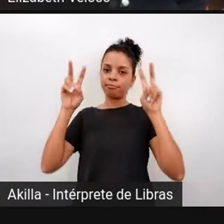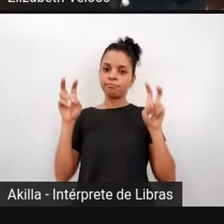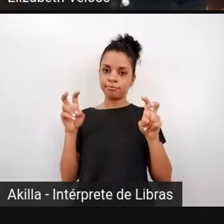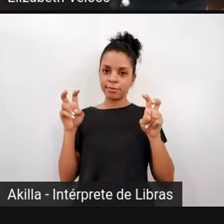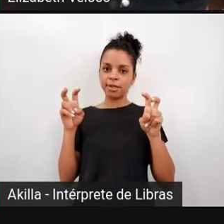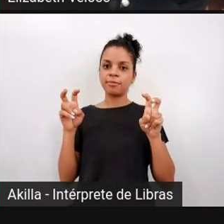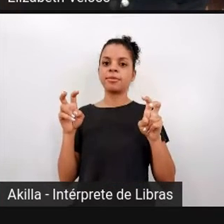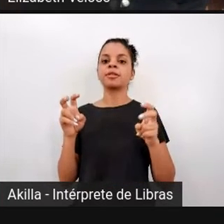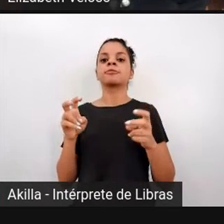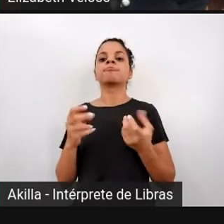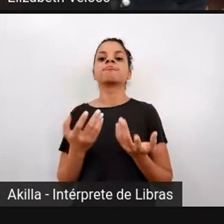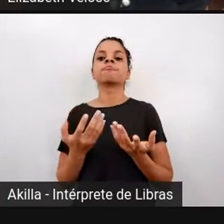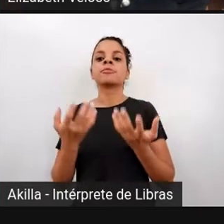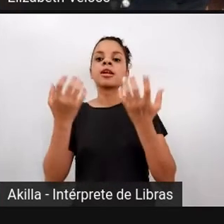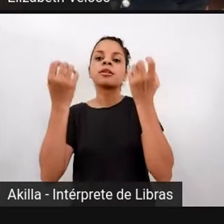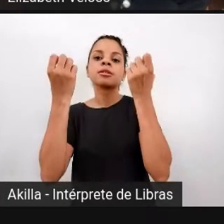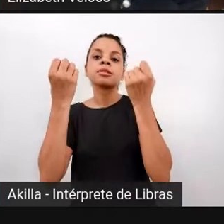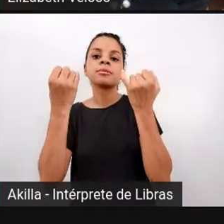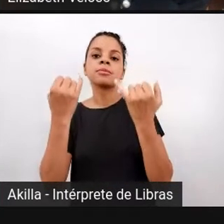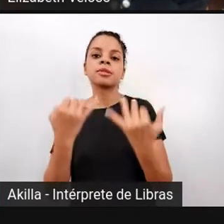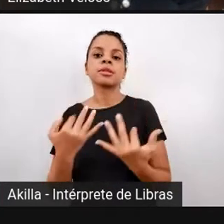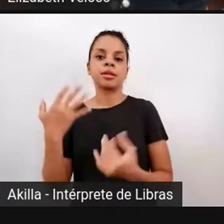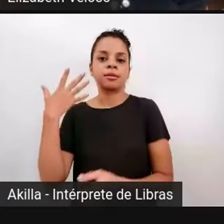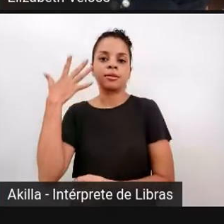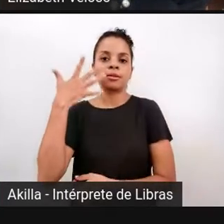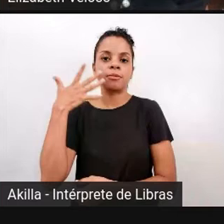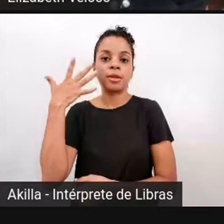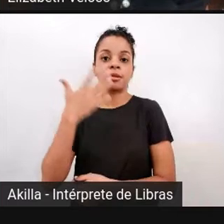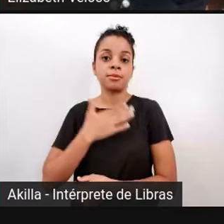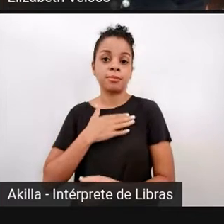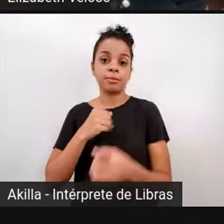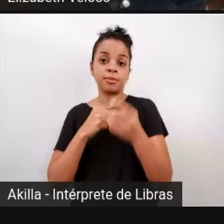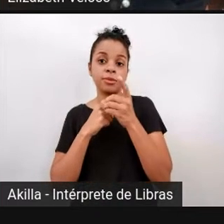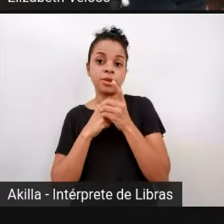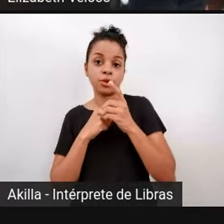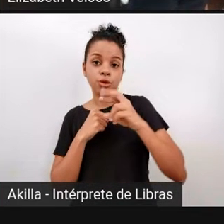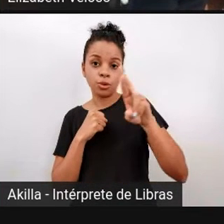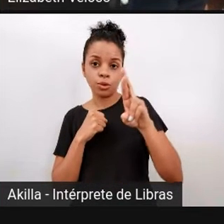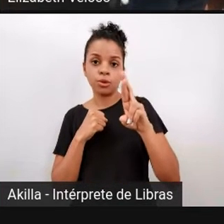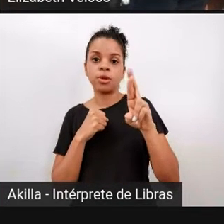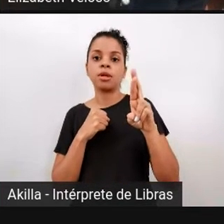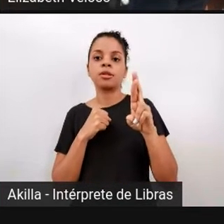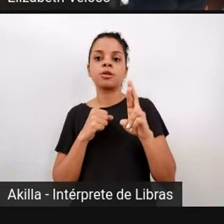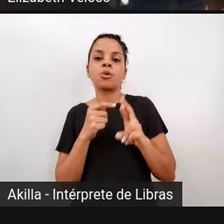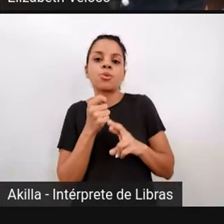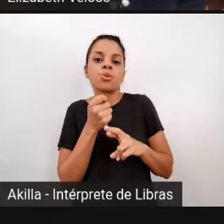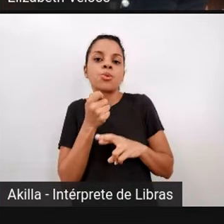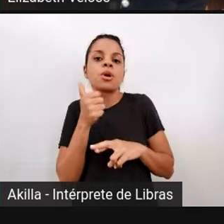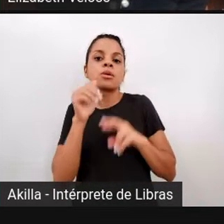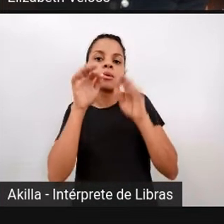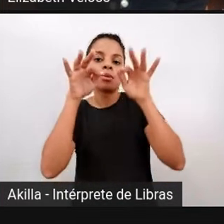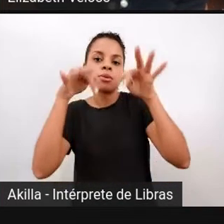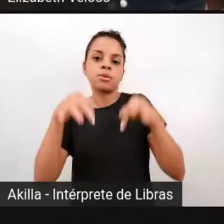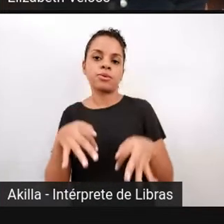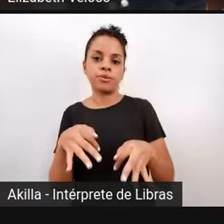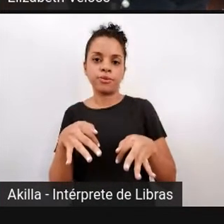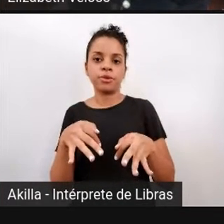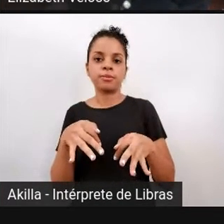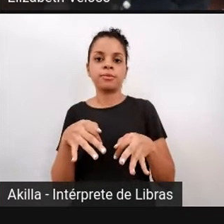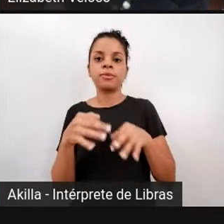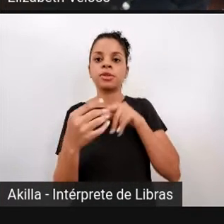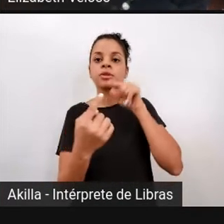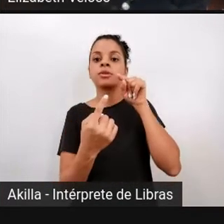vai falar aqui agora da minha tese de doutorado. Eu estou finalizando esse trabalho e o objetivo foi discutir